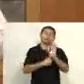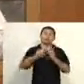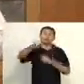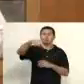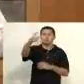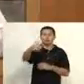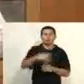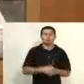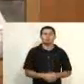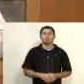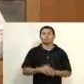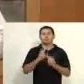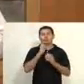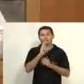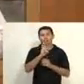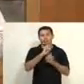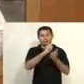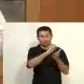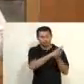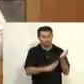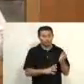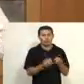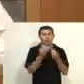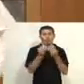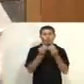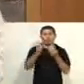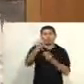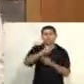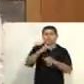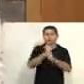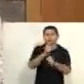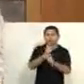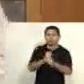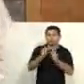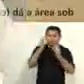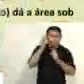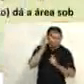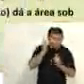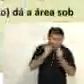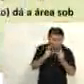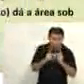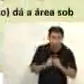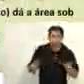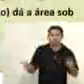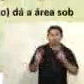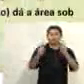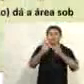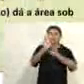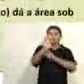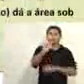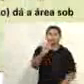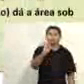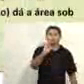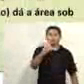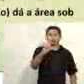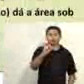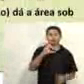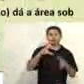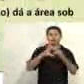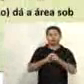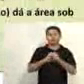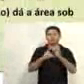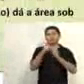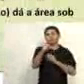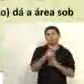em seguida, na resolução de exercício, como que a gente utiliza esses cálculos. Ótimo. Então, esses valores são tabelados, conforme o anexo de